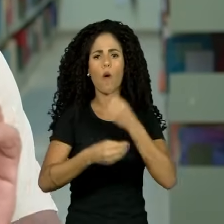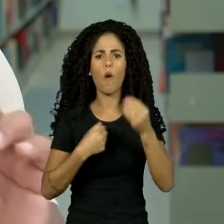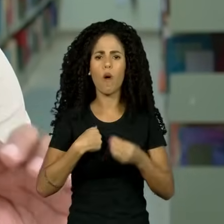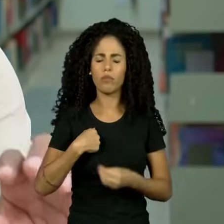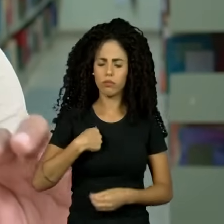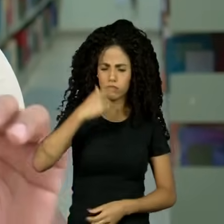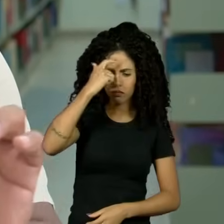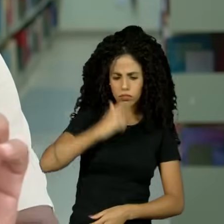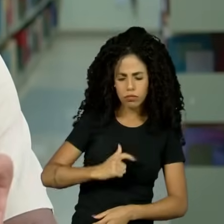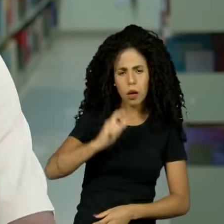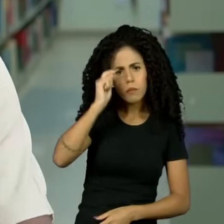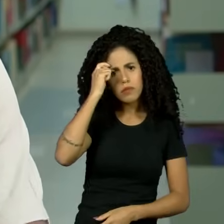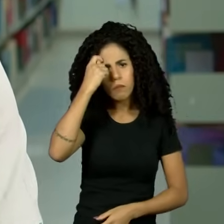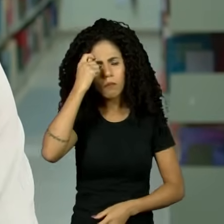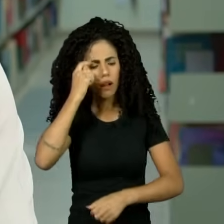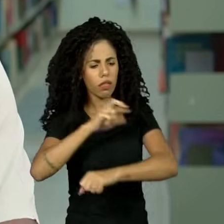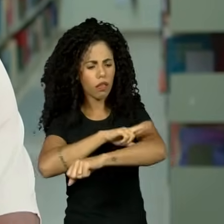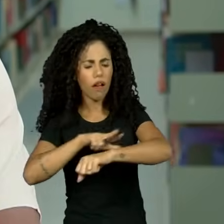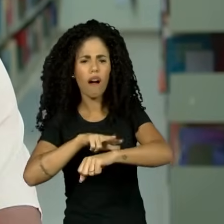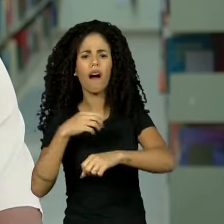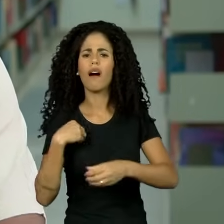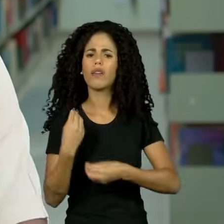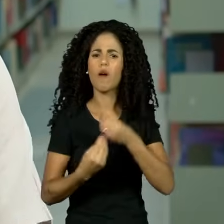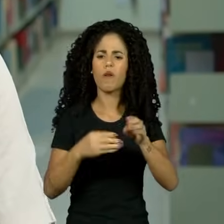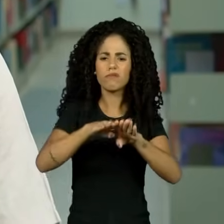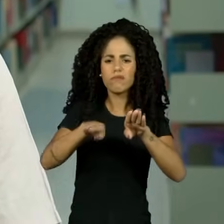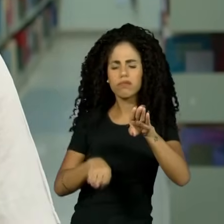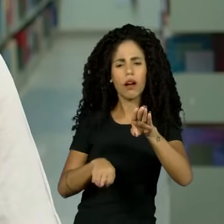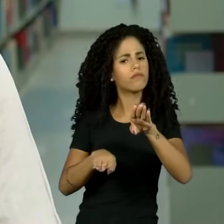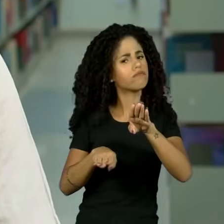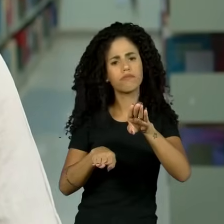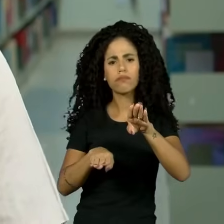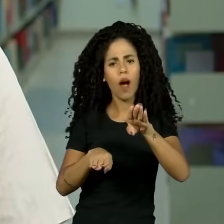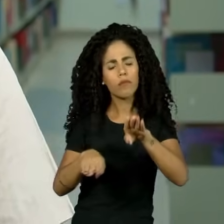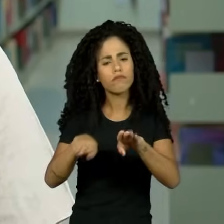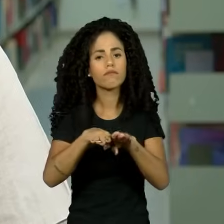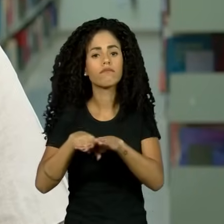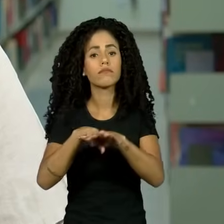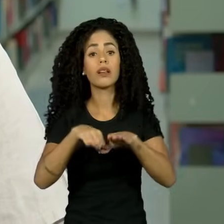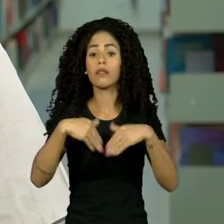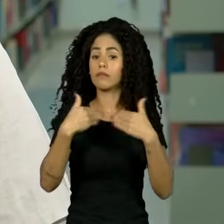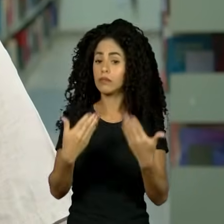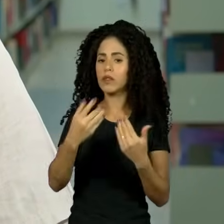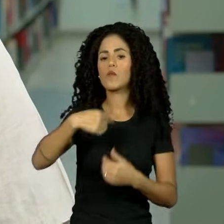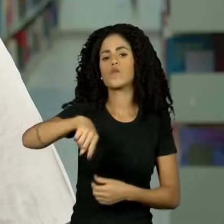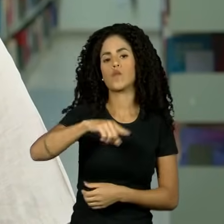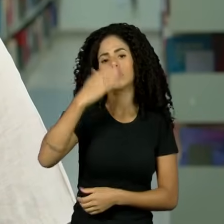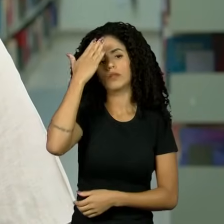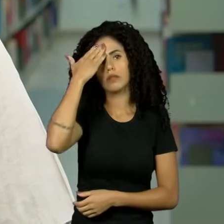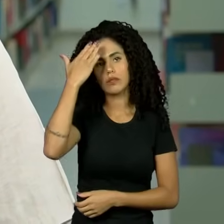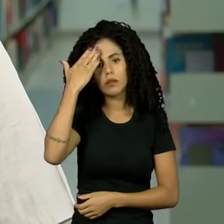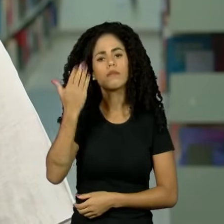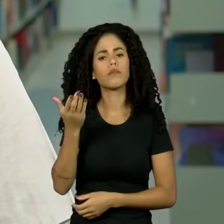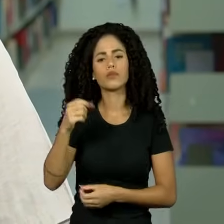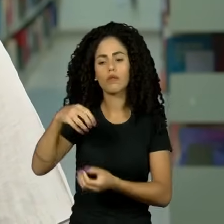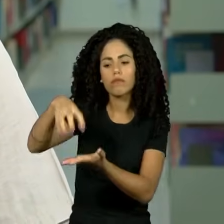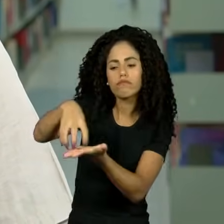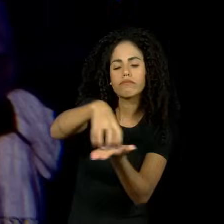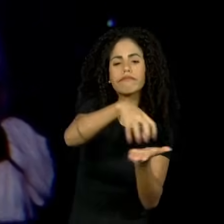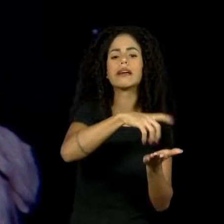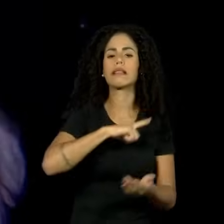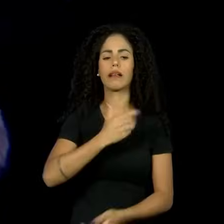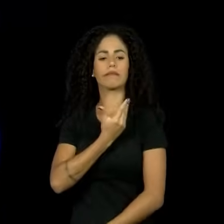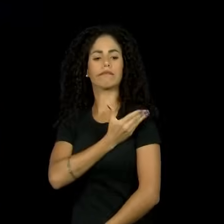ela nomeia diversas posições sociais. Então, da mesma maneira que nas associações automáticas e